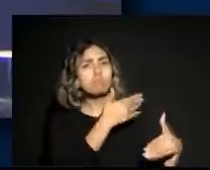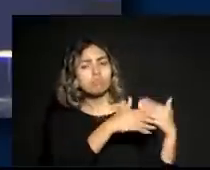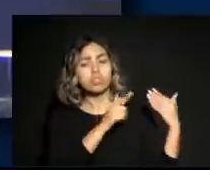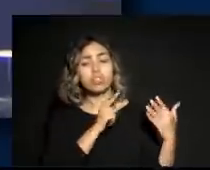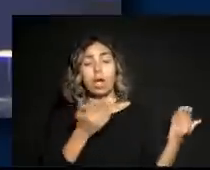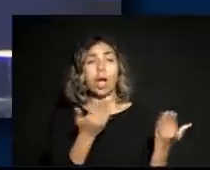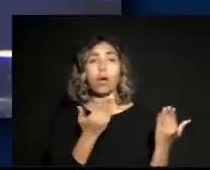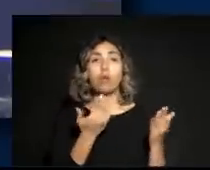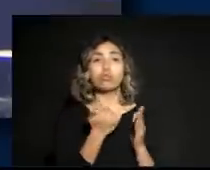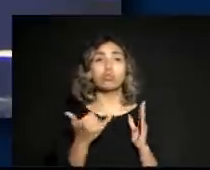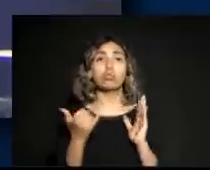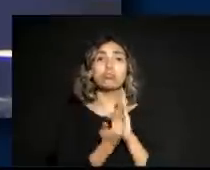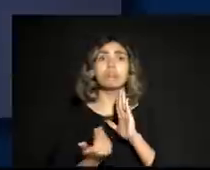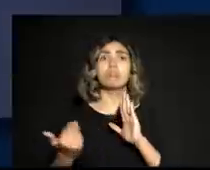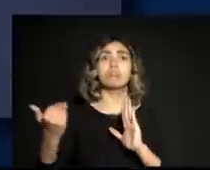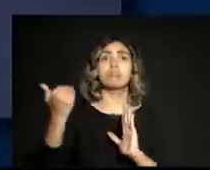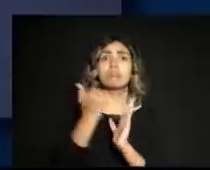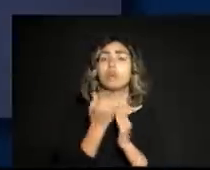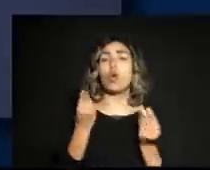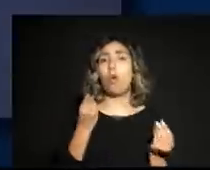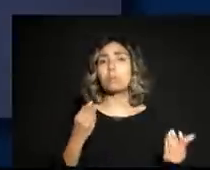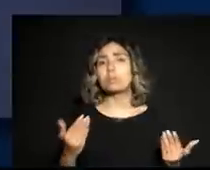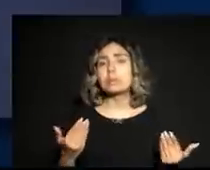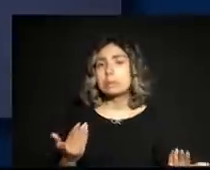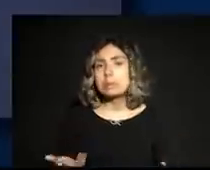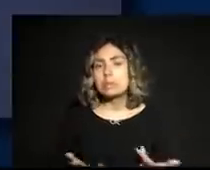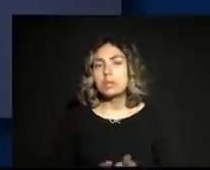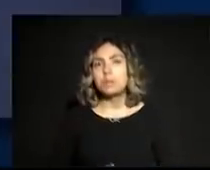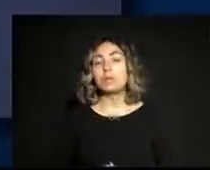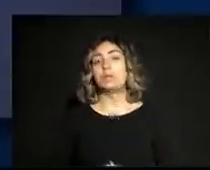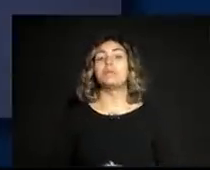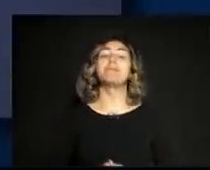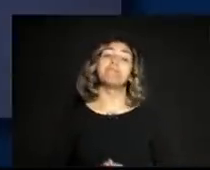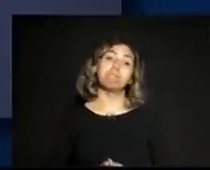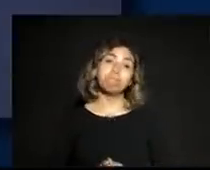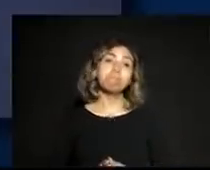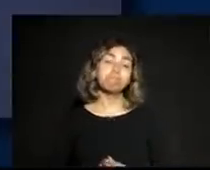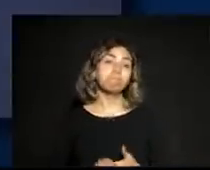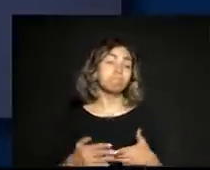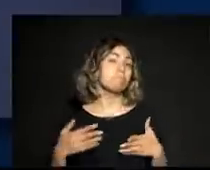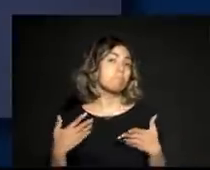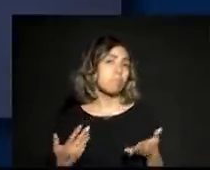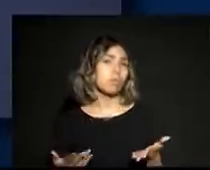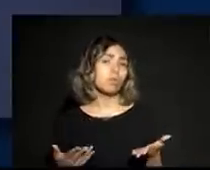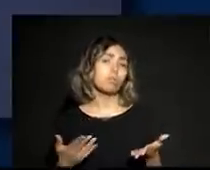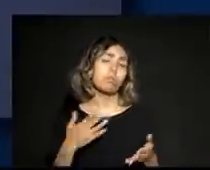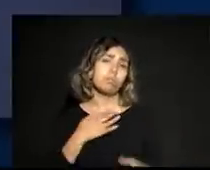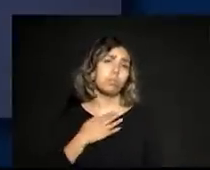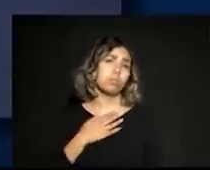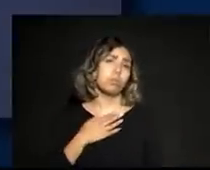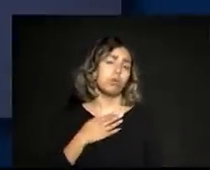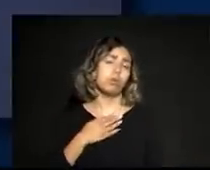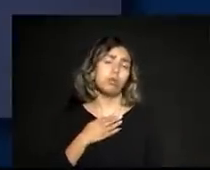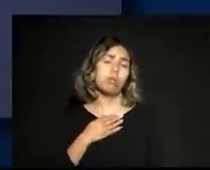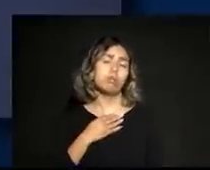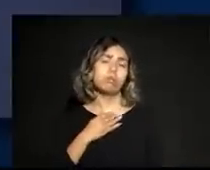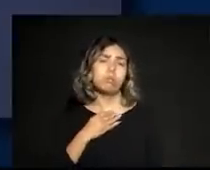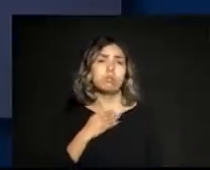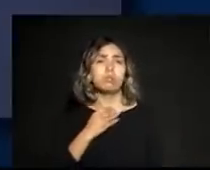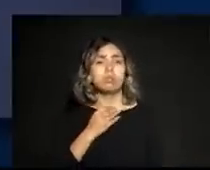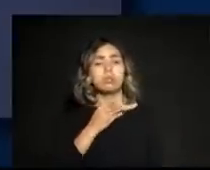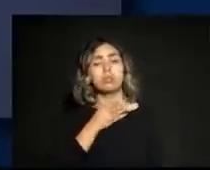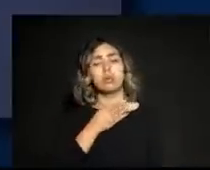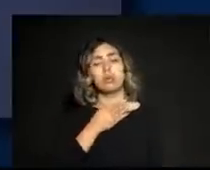agora de juros muito mais alto e olha é eu continuo